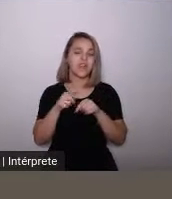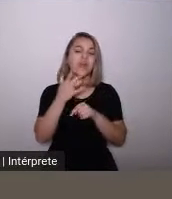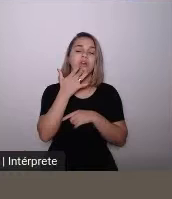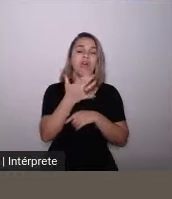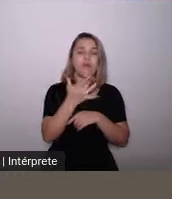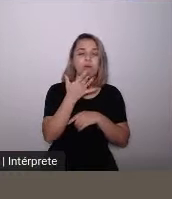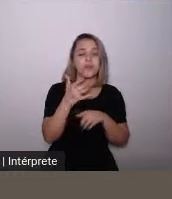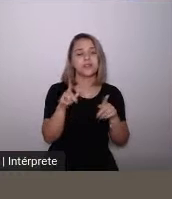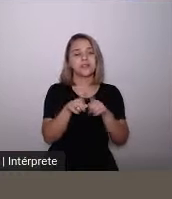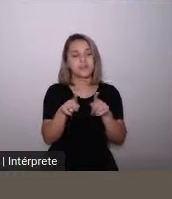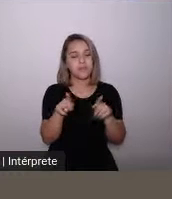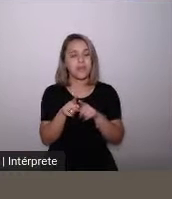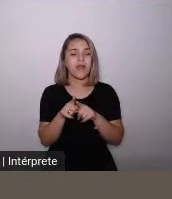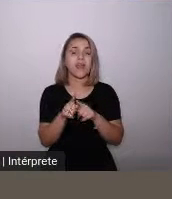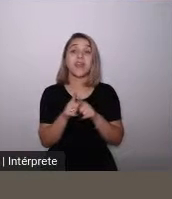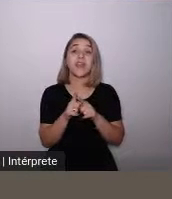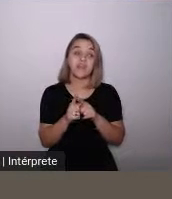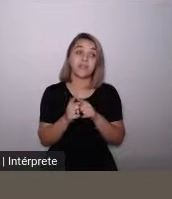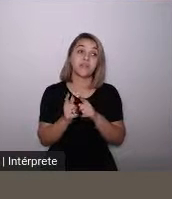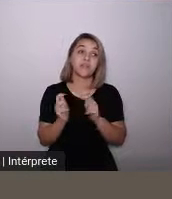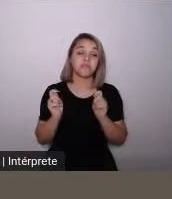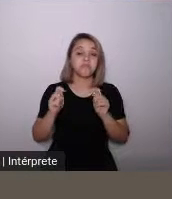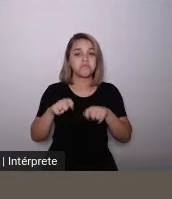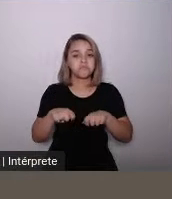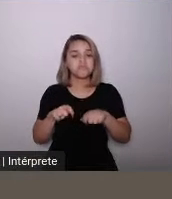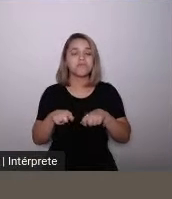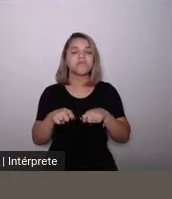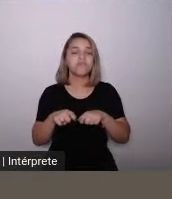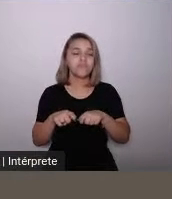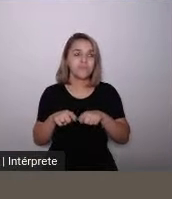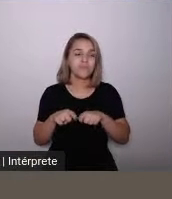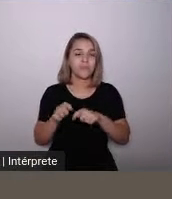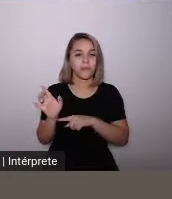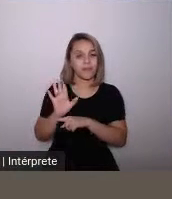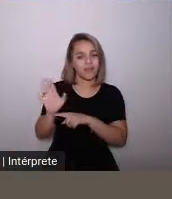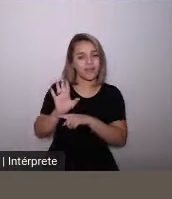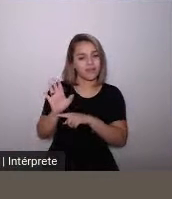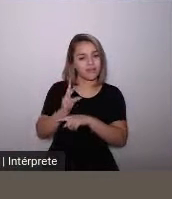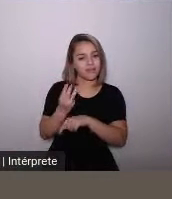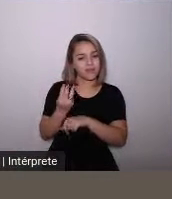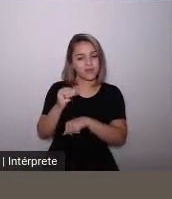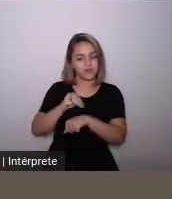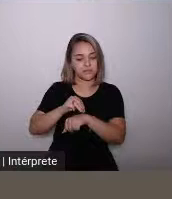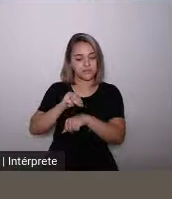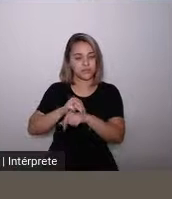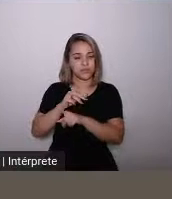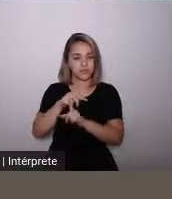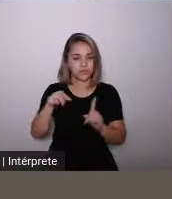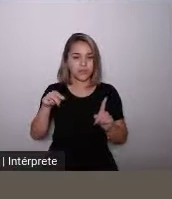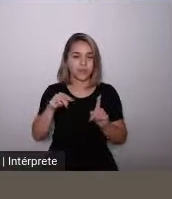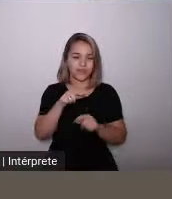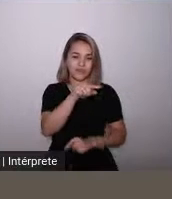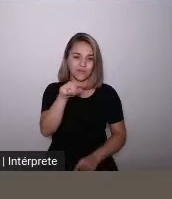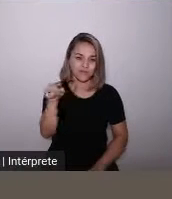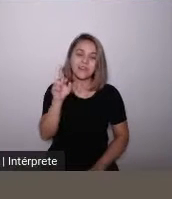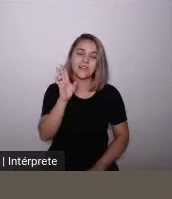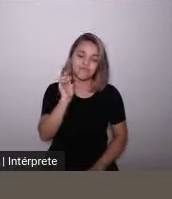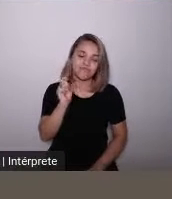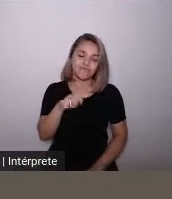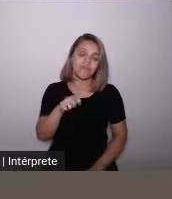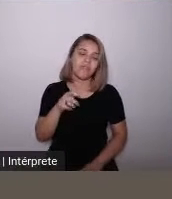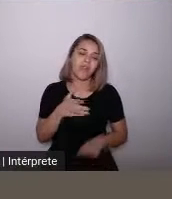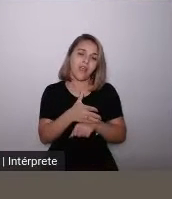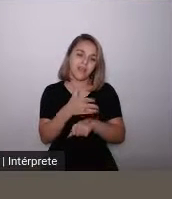ocupam esse filme curto de 3 minutos e meio, enfim, como vocês depois vão ter acesso, né,